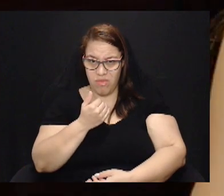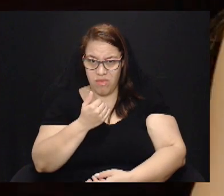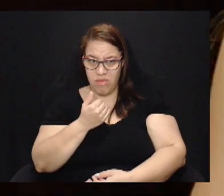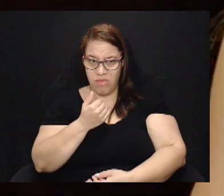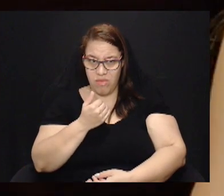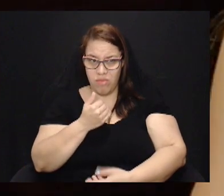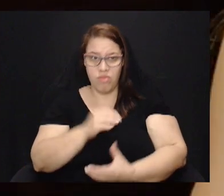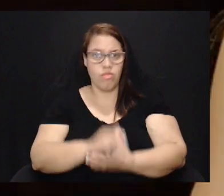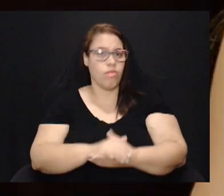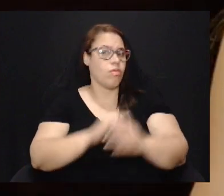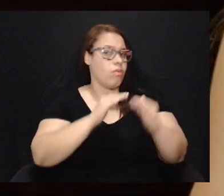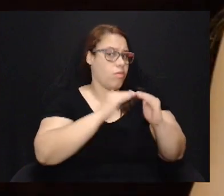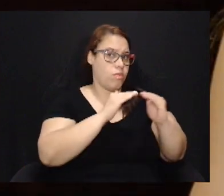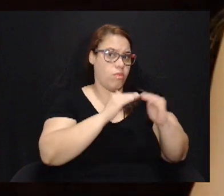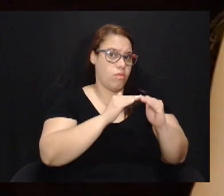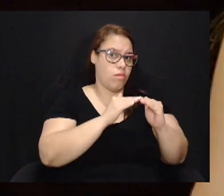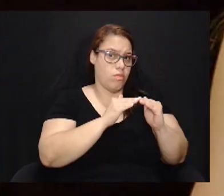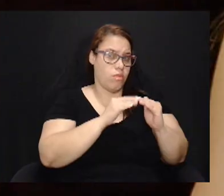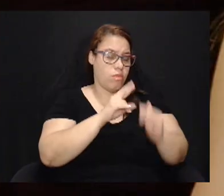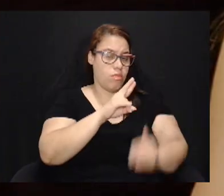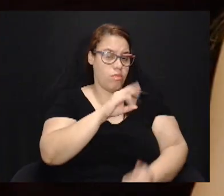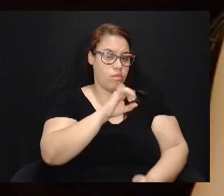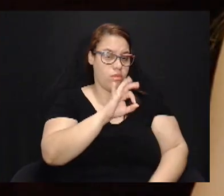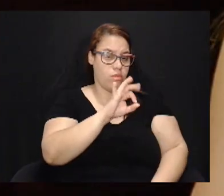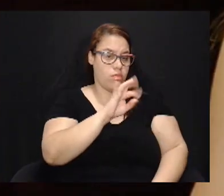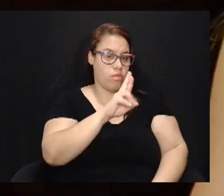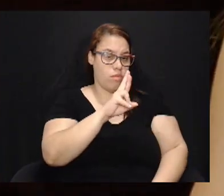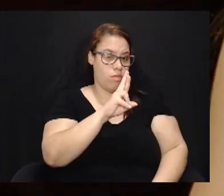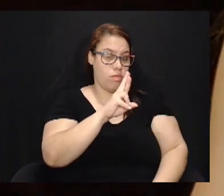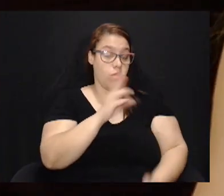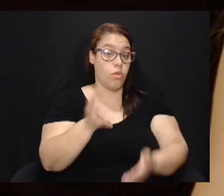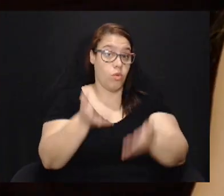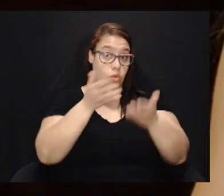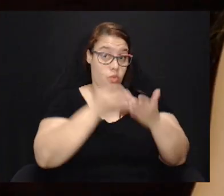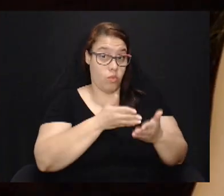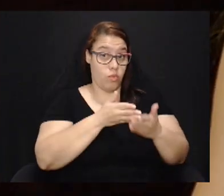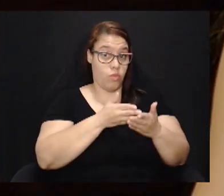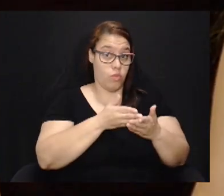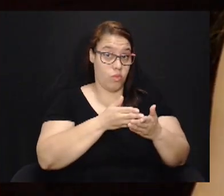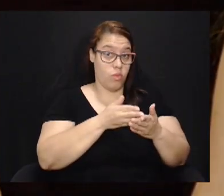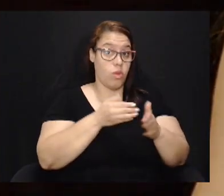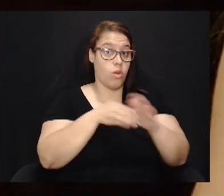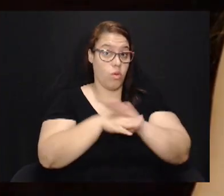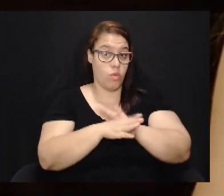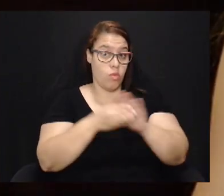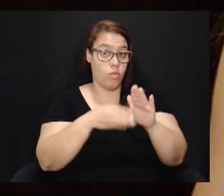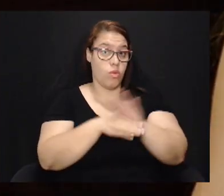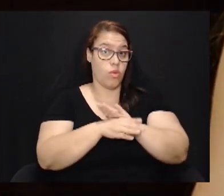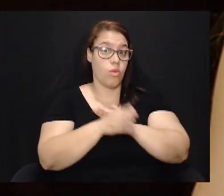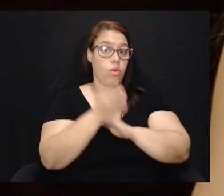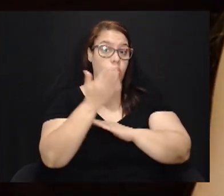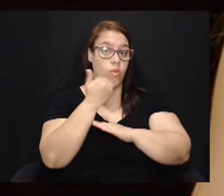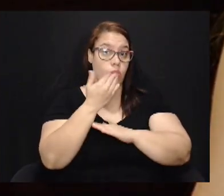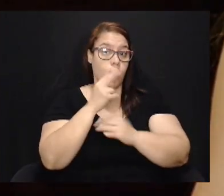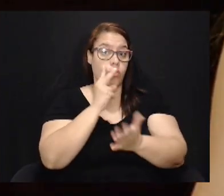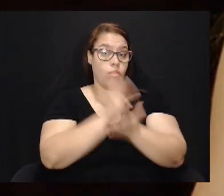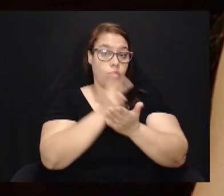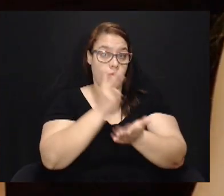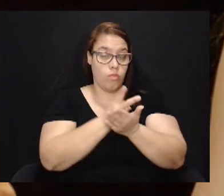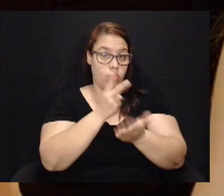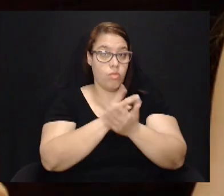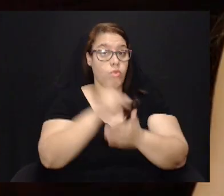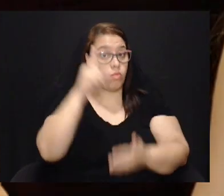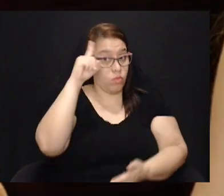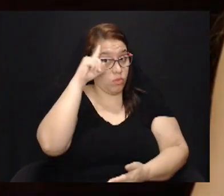Concordo plenamente com o que o Vitor disse, né? Trazer isso pro hábito. Então, assim, o que eu como sempre, o que eu como todos os dias. E o que está presente